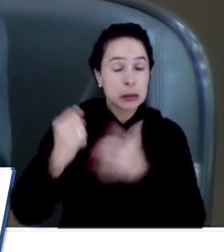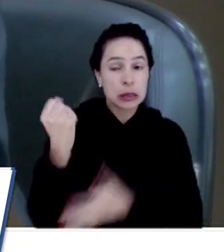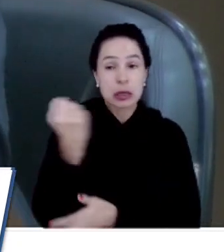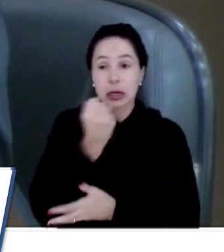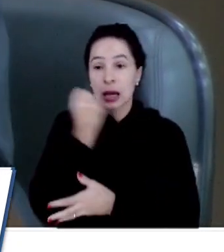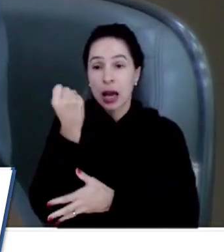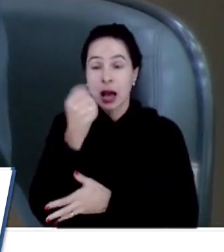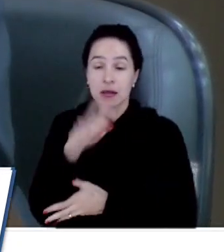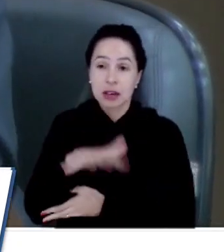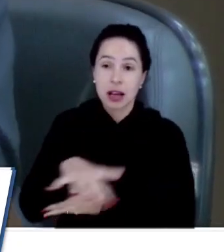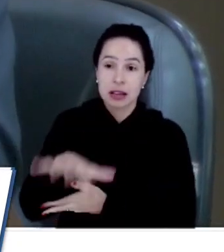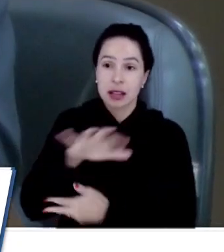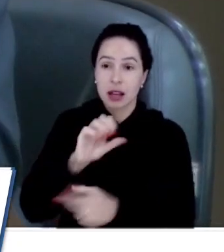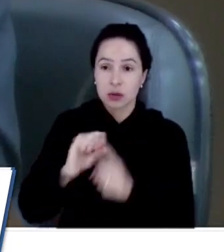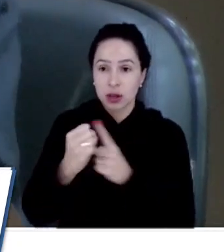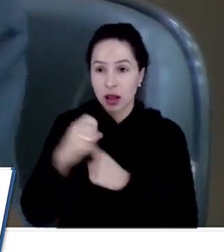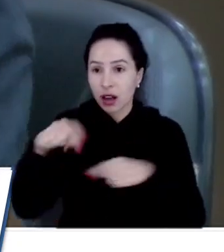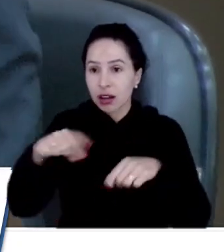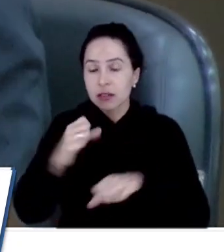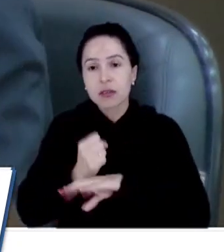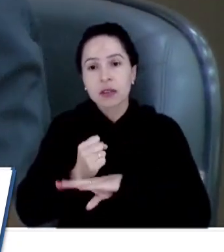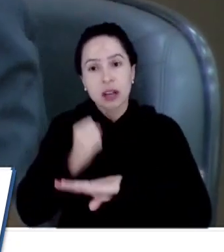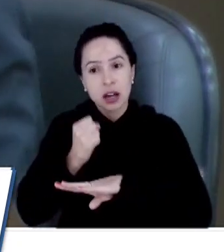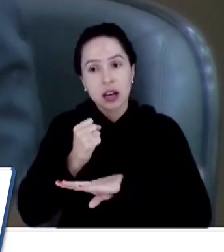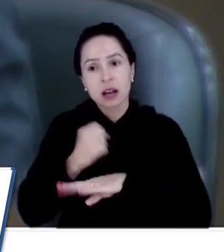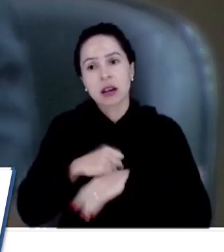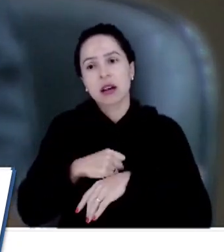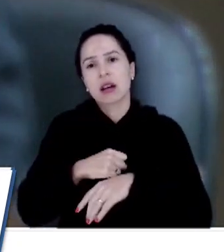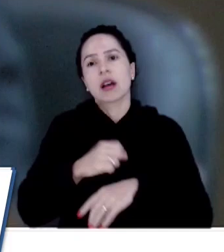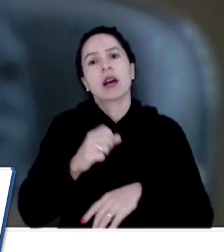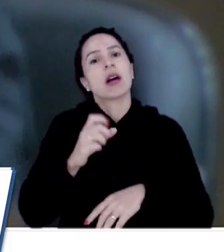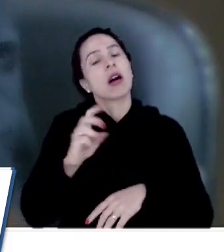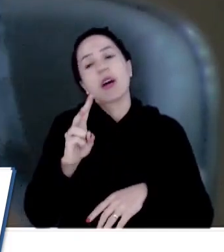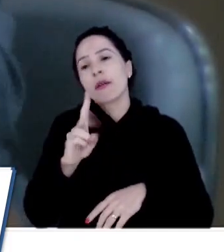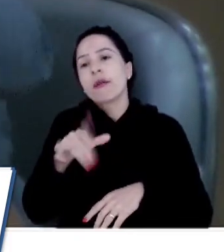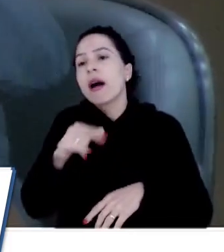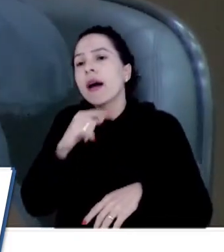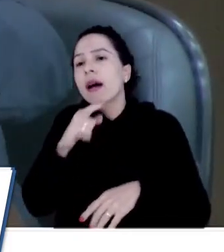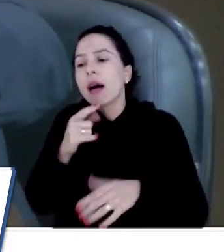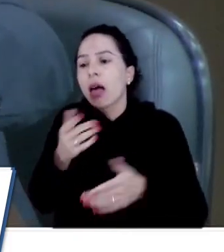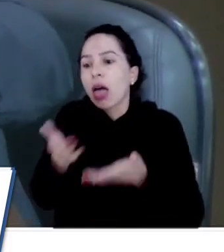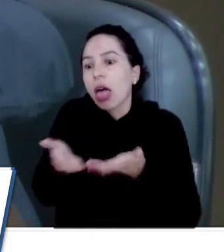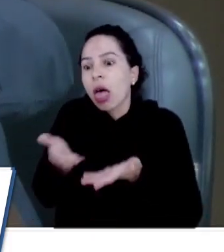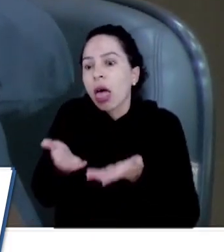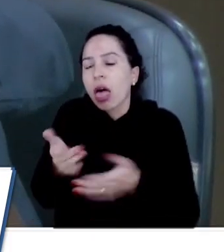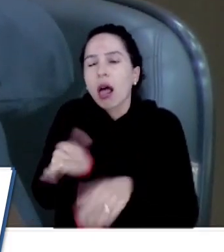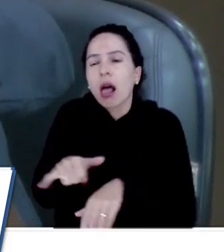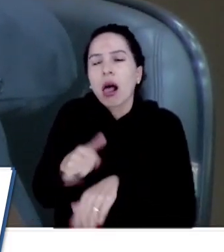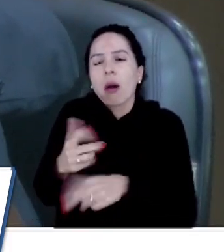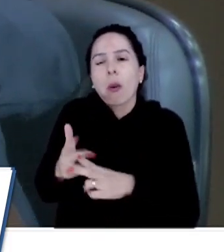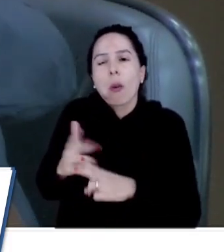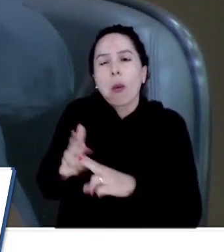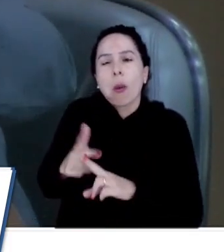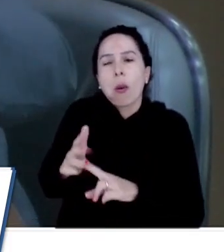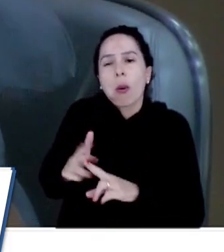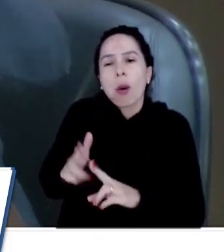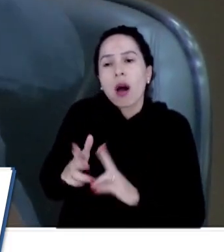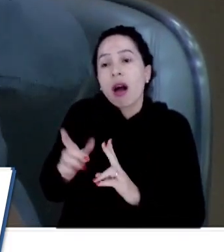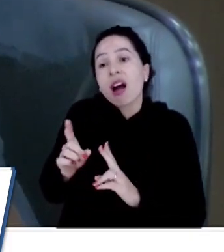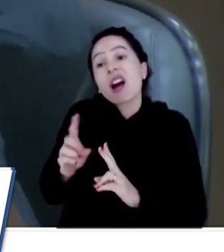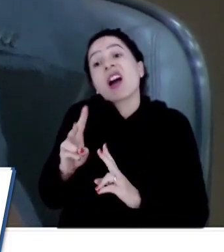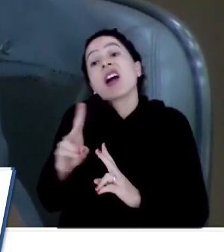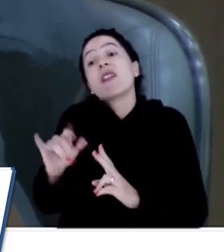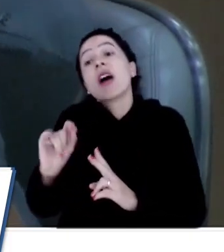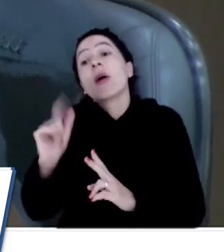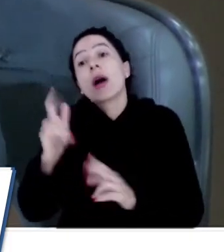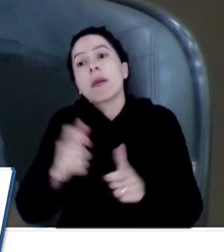sociedade em Franca, não só vai enxugar gelo, como vai também criar cada vez